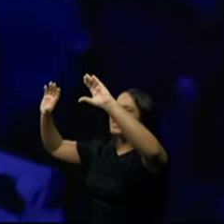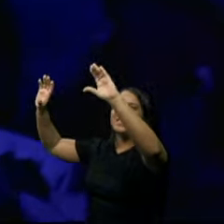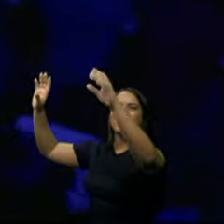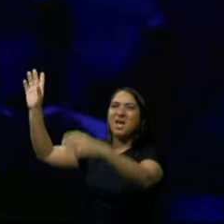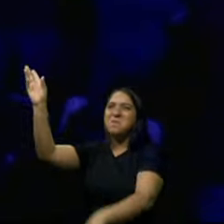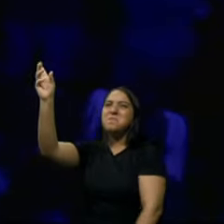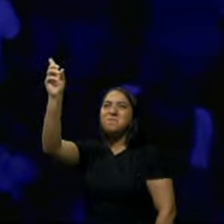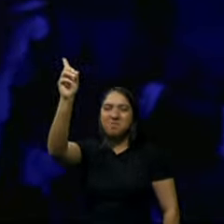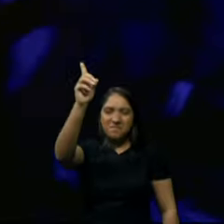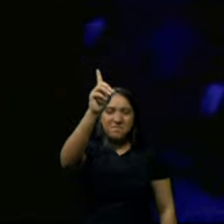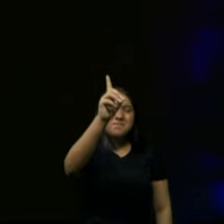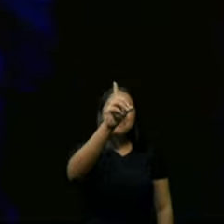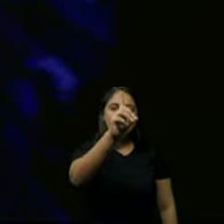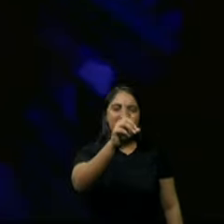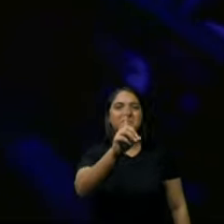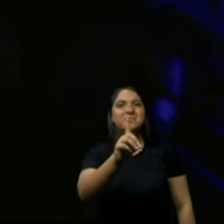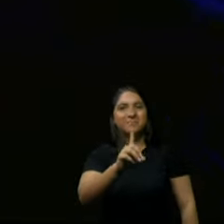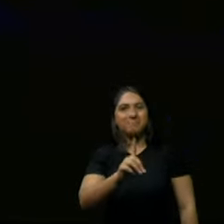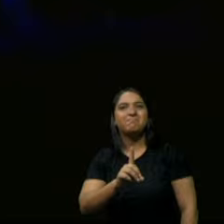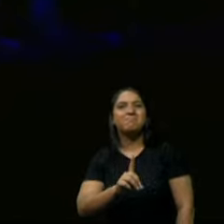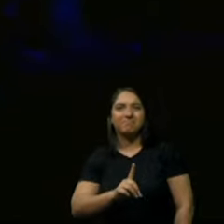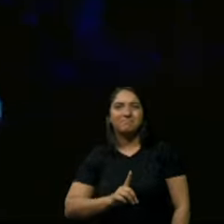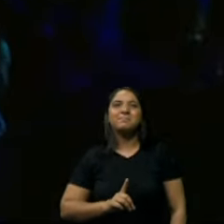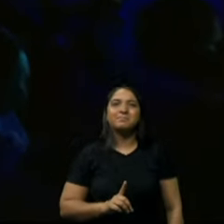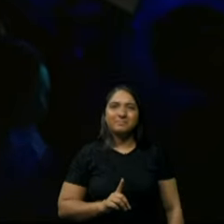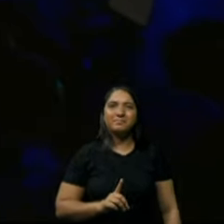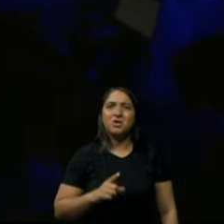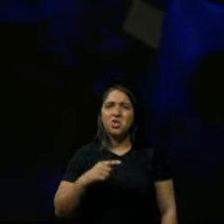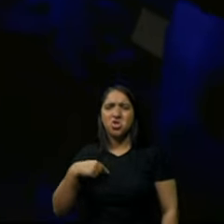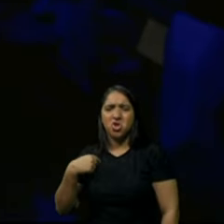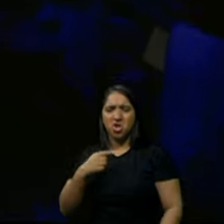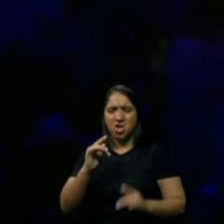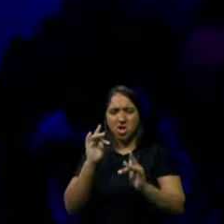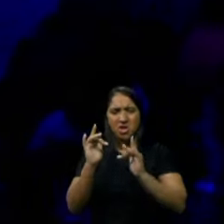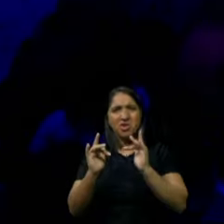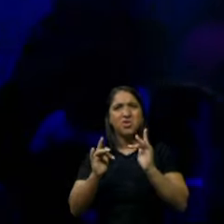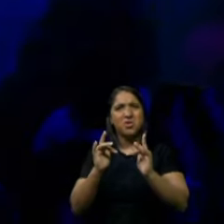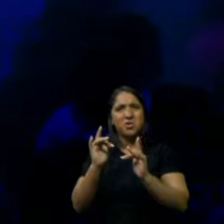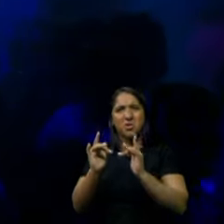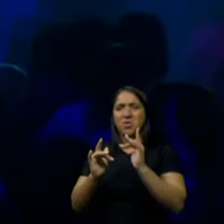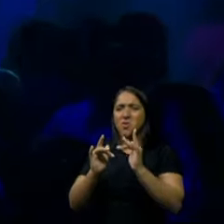o Instagram função da sua noiva